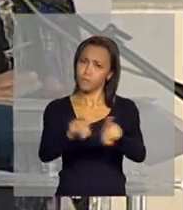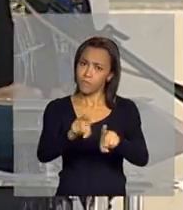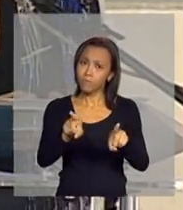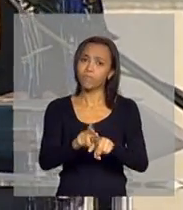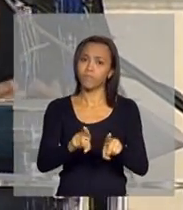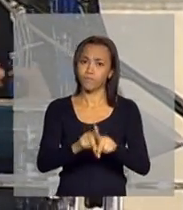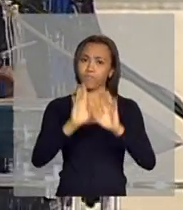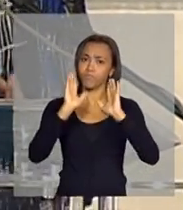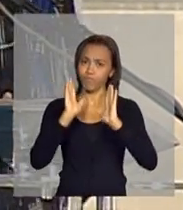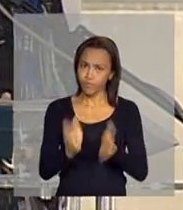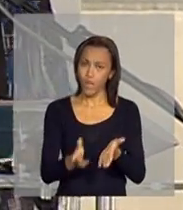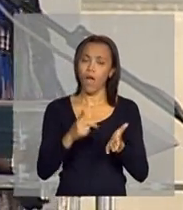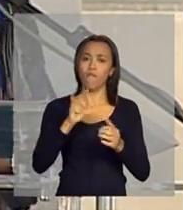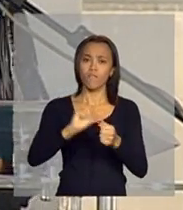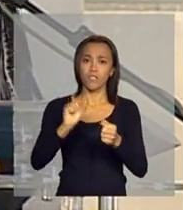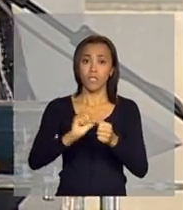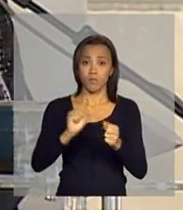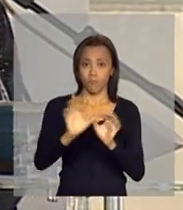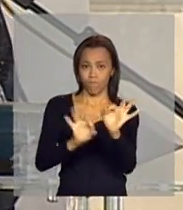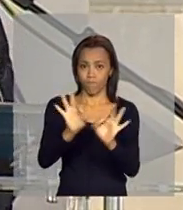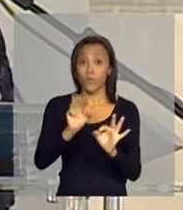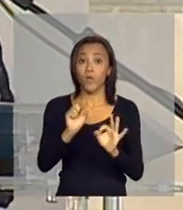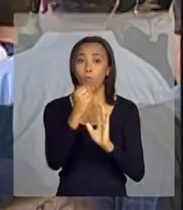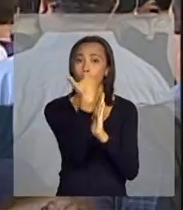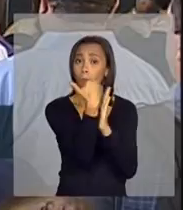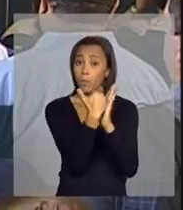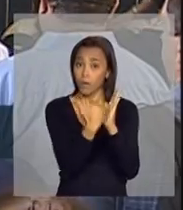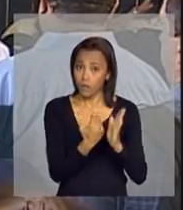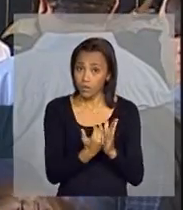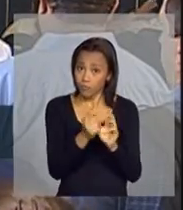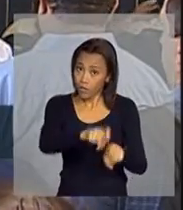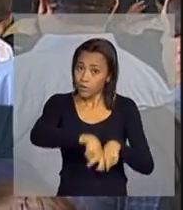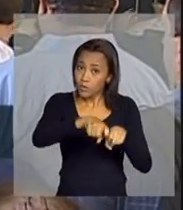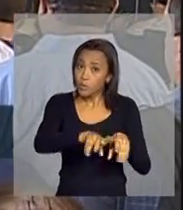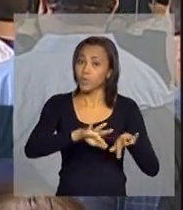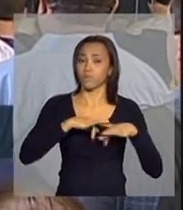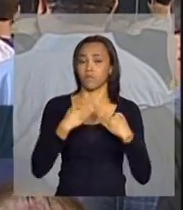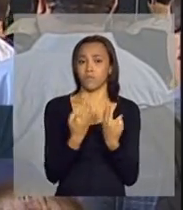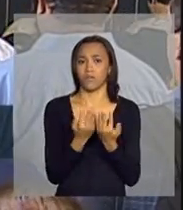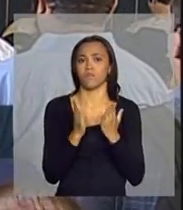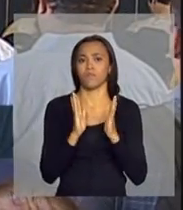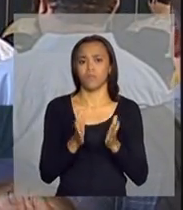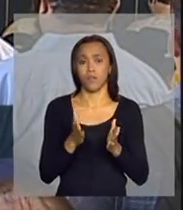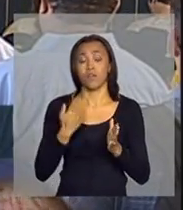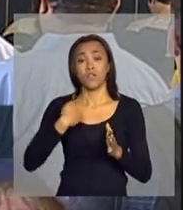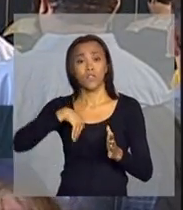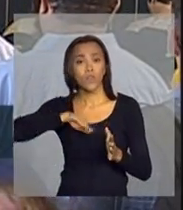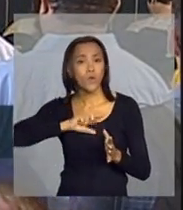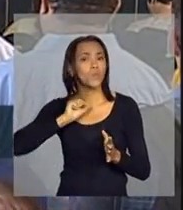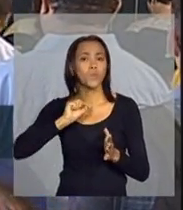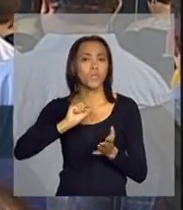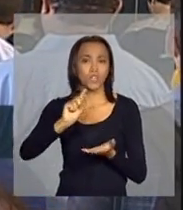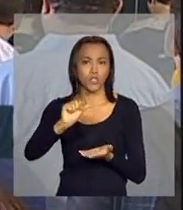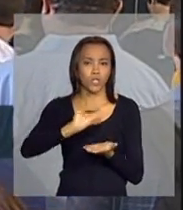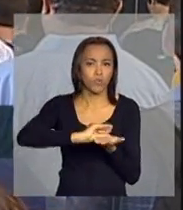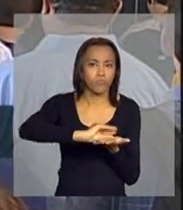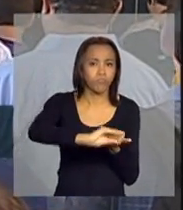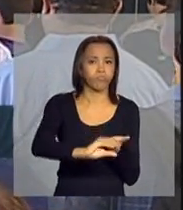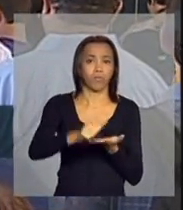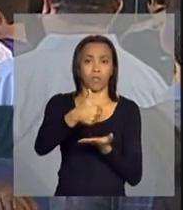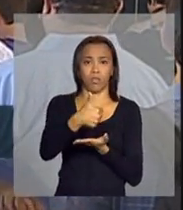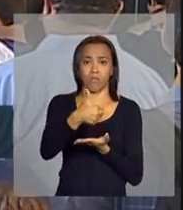fizemos um plano para a agricultura familiar. Um plano para a agricultura familiar, e nós destinamos 18